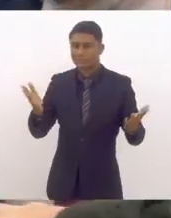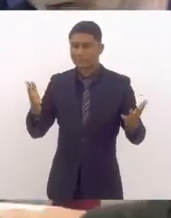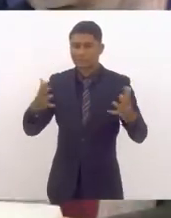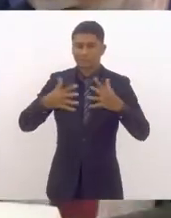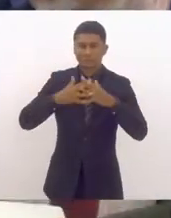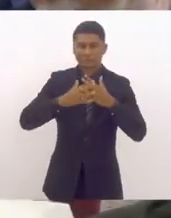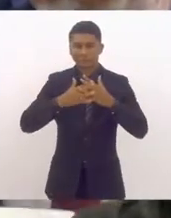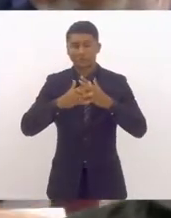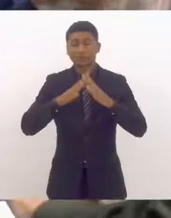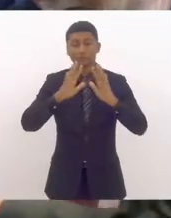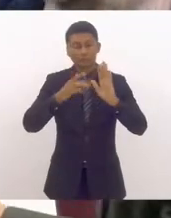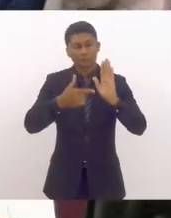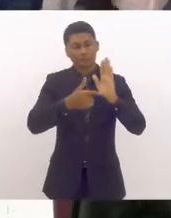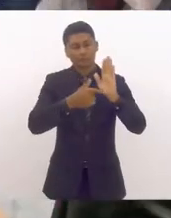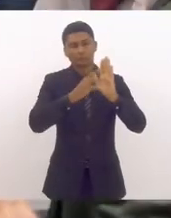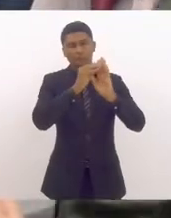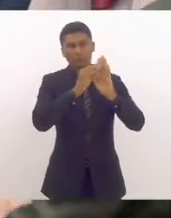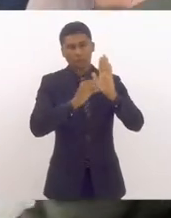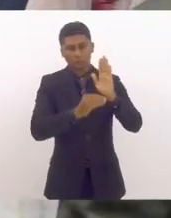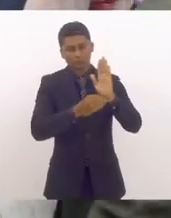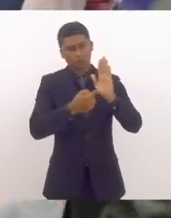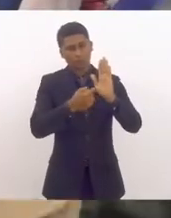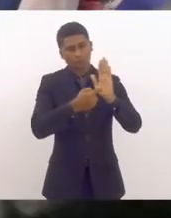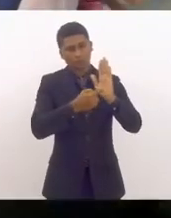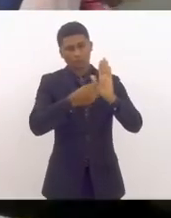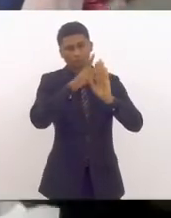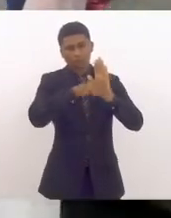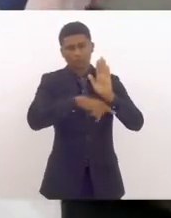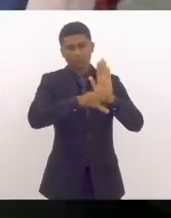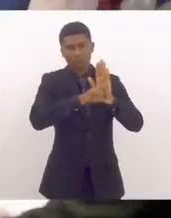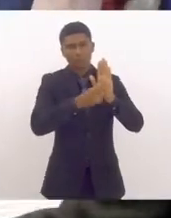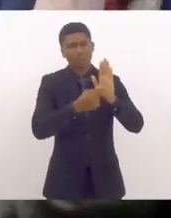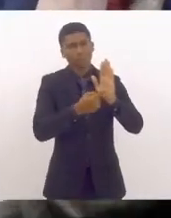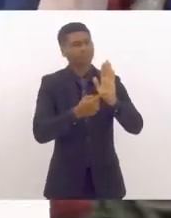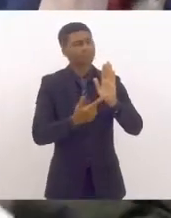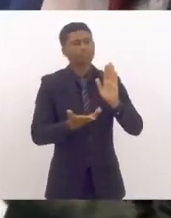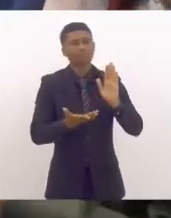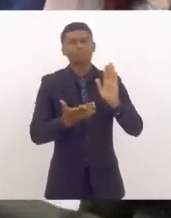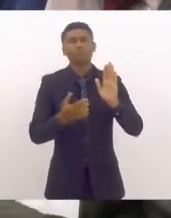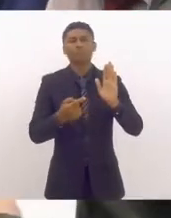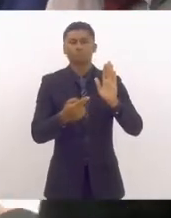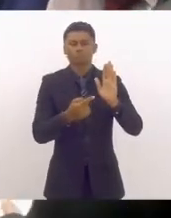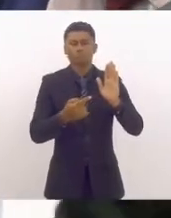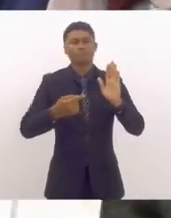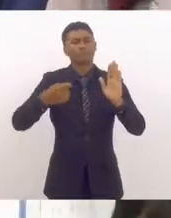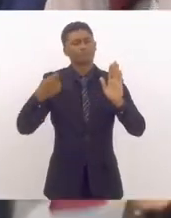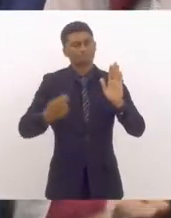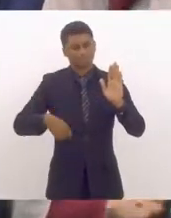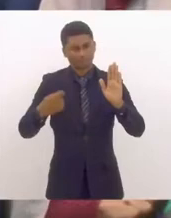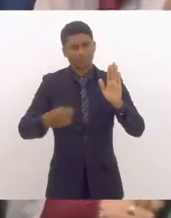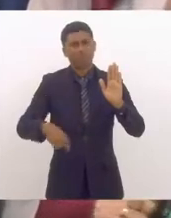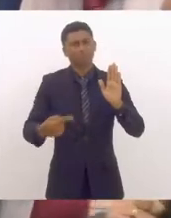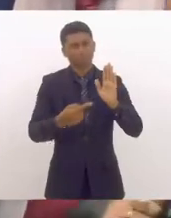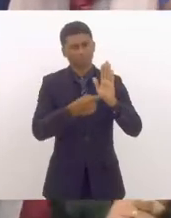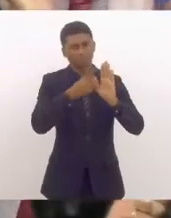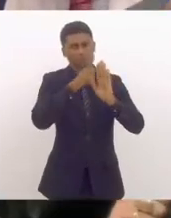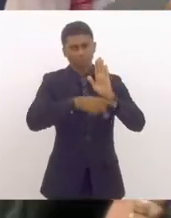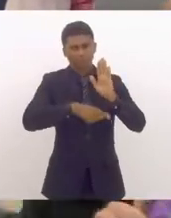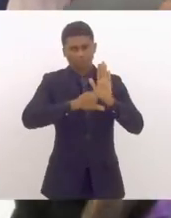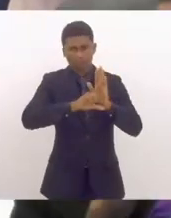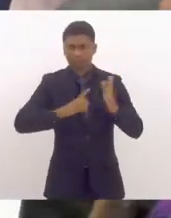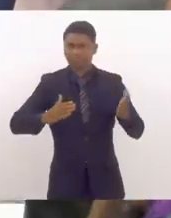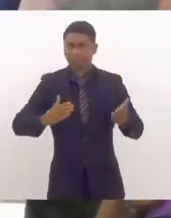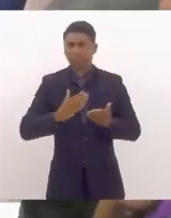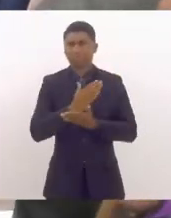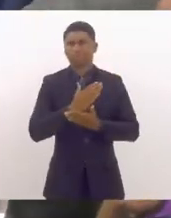do conteúdo, né, do mérito da matéria, é extremamente necessário a aprovação desse projeto aqui na